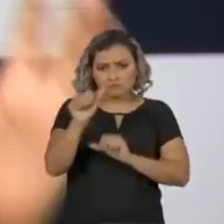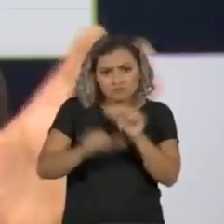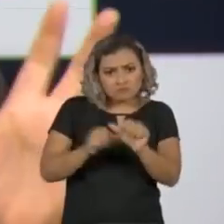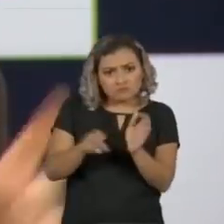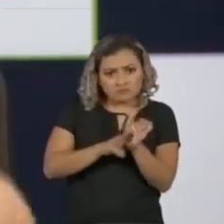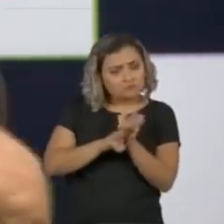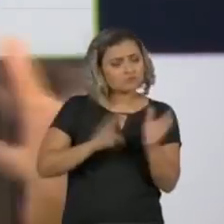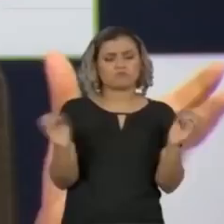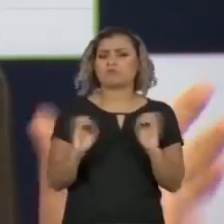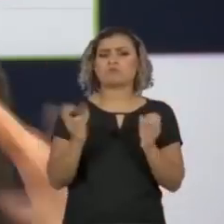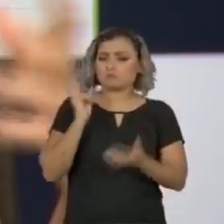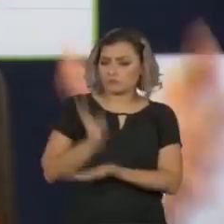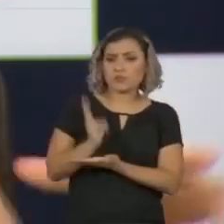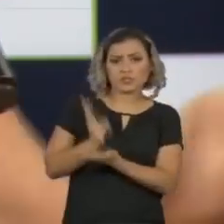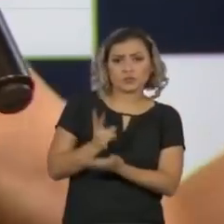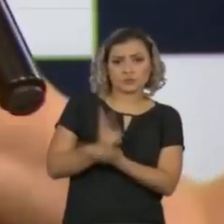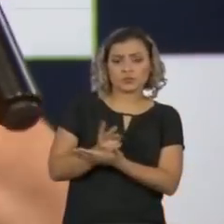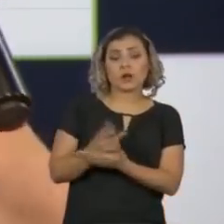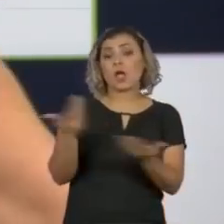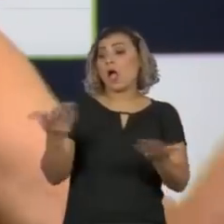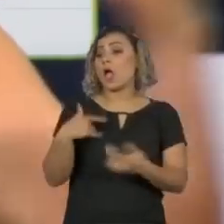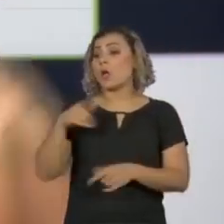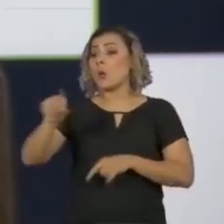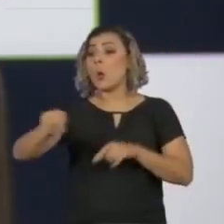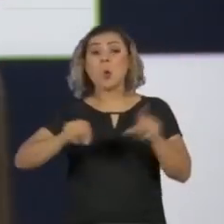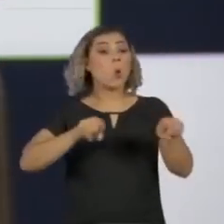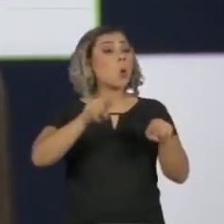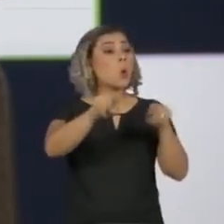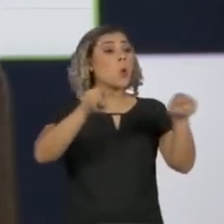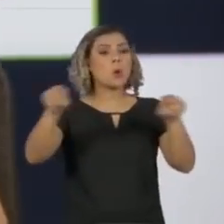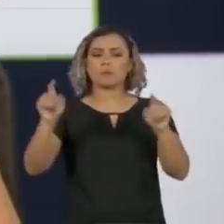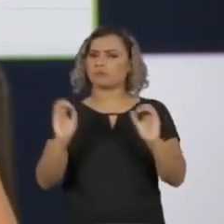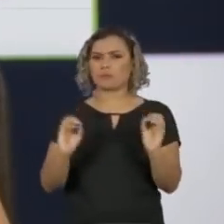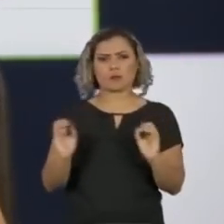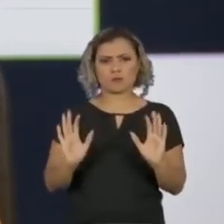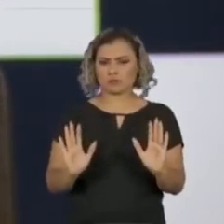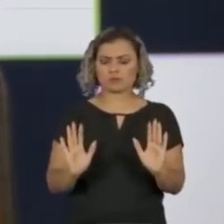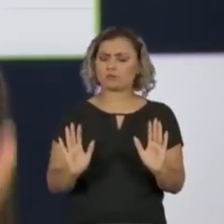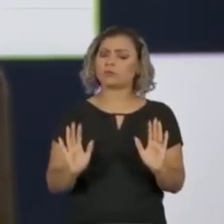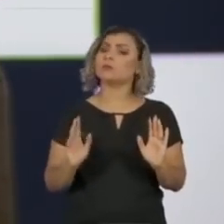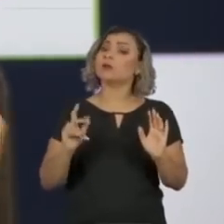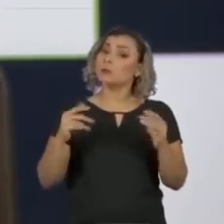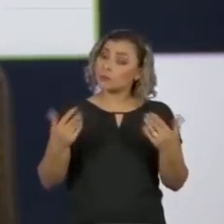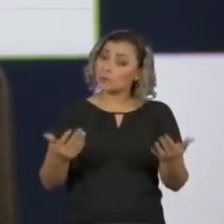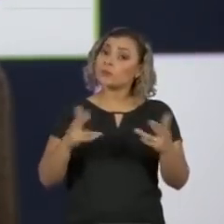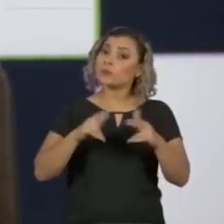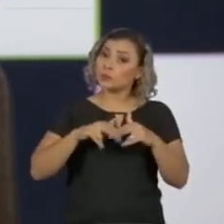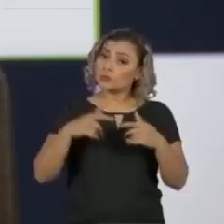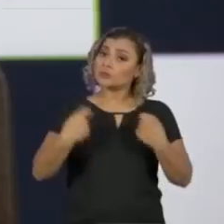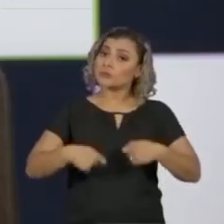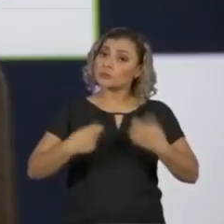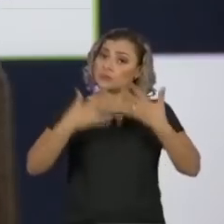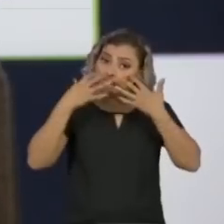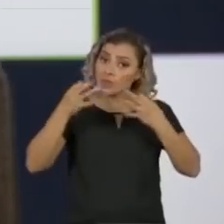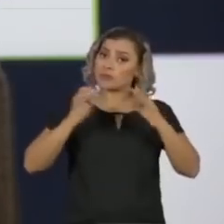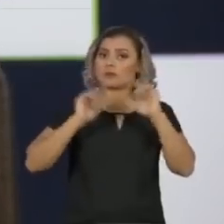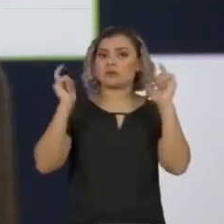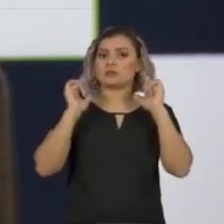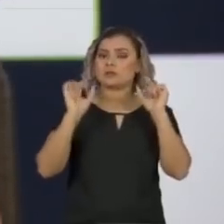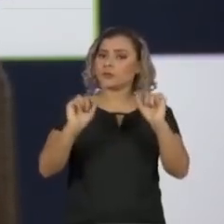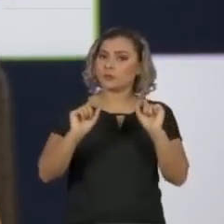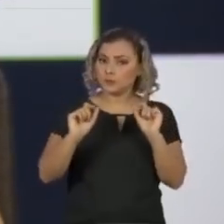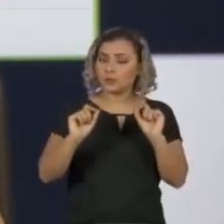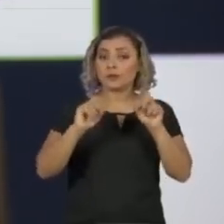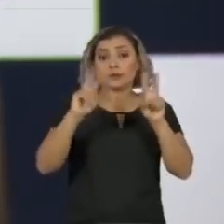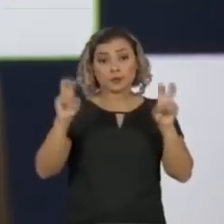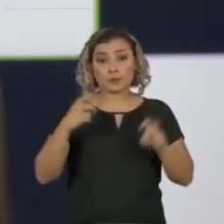de metodologia, não é que a gente chegou agora e falou, eu vou contar esse e não vou contar aquele, né? Então, acho que precisa ficar bem claro essa